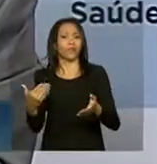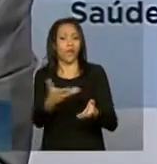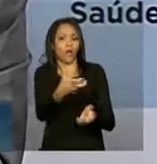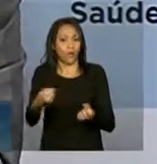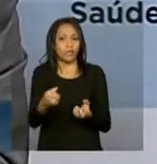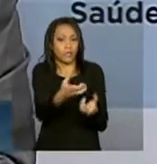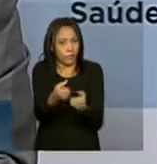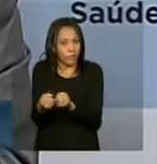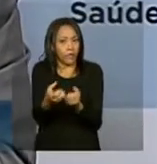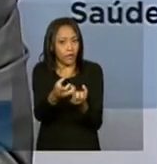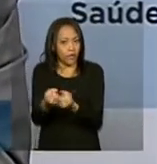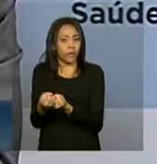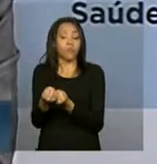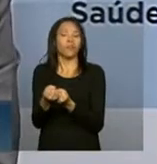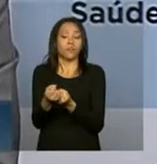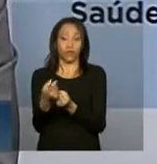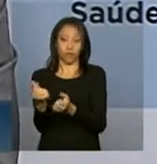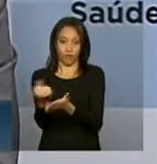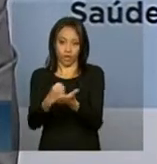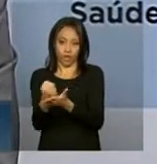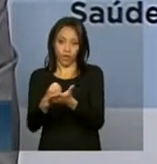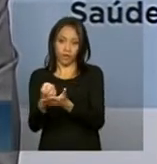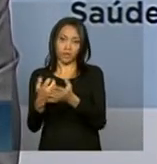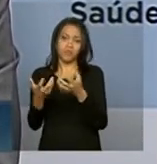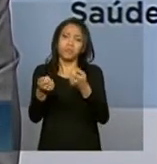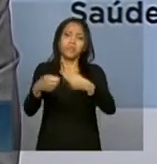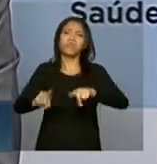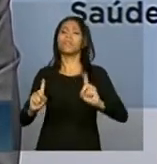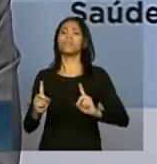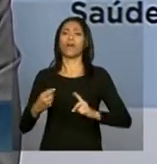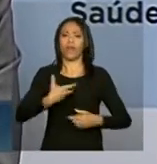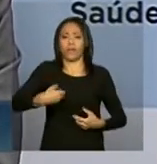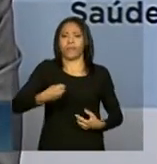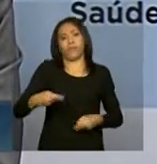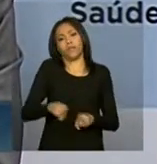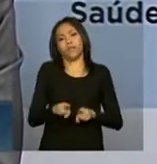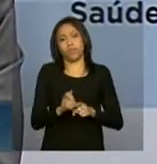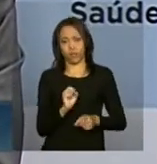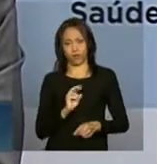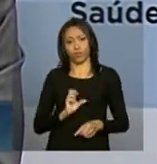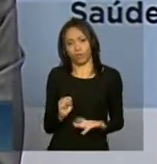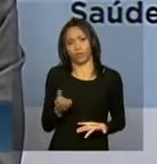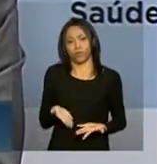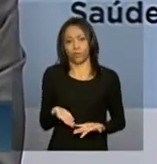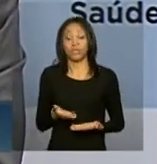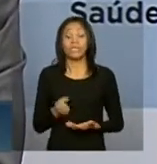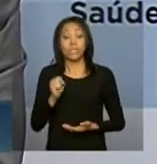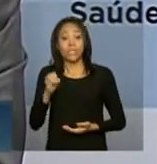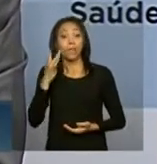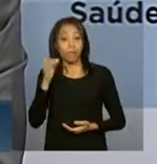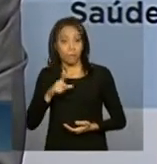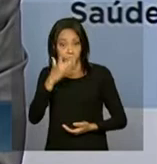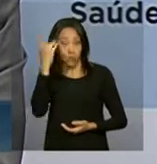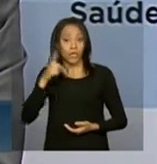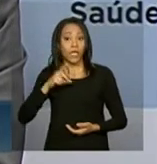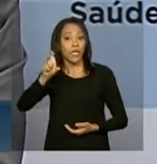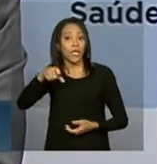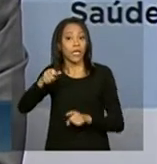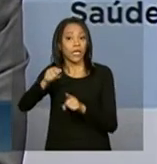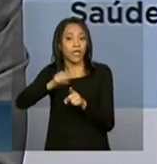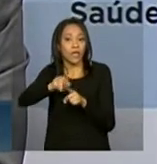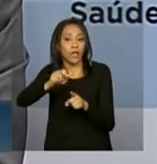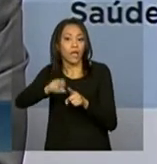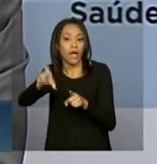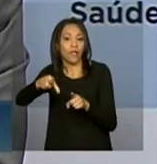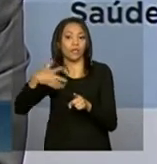pela operadora e deixar de receber esse procedimento pelo SUS. Uma pessoa que é usuário de plano de saúde, ele pode usar a qualquer momento o